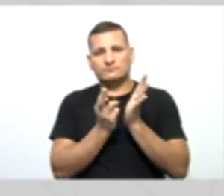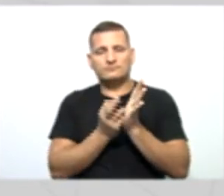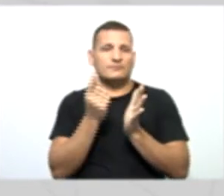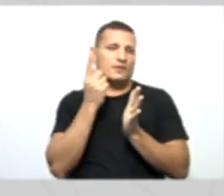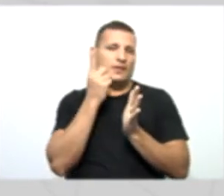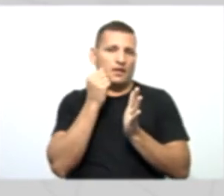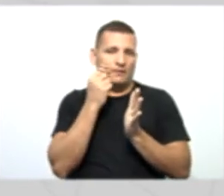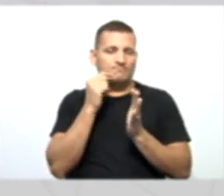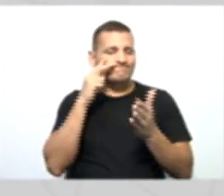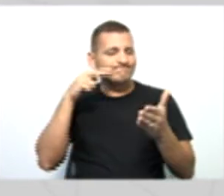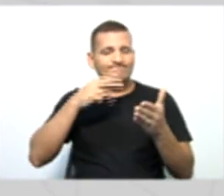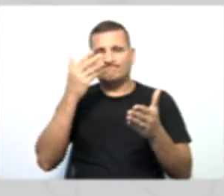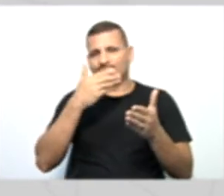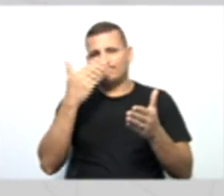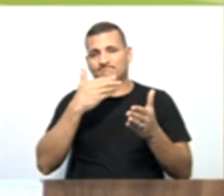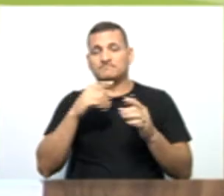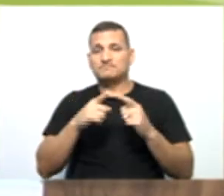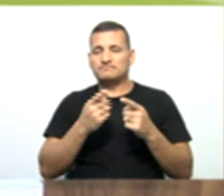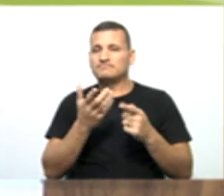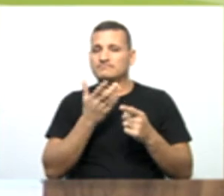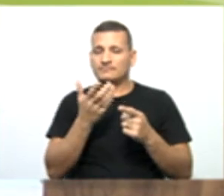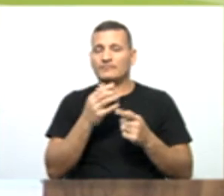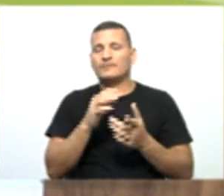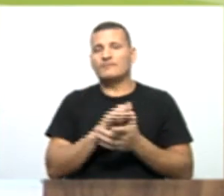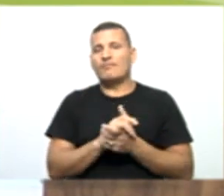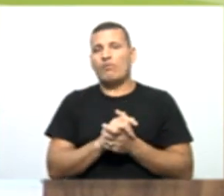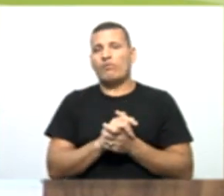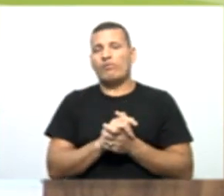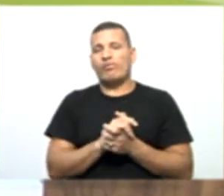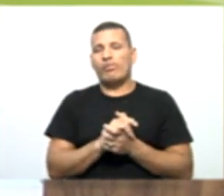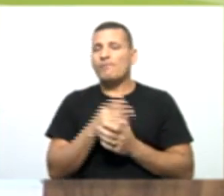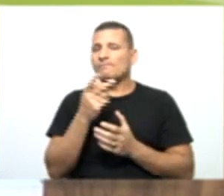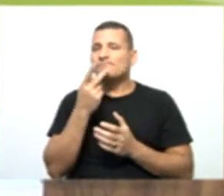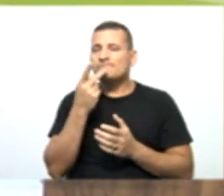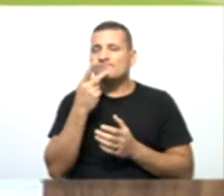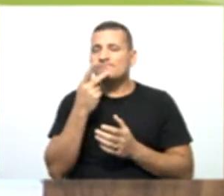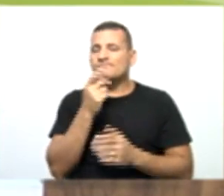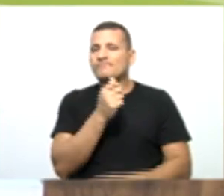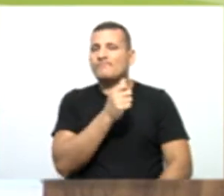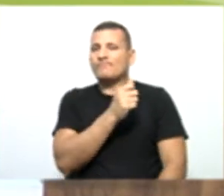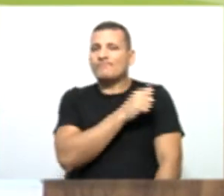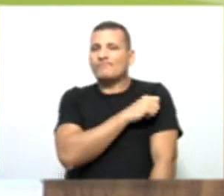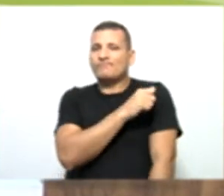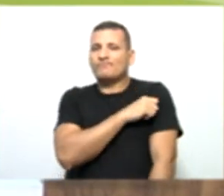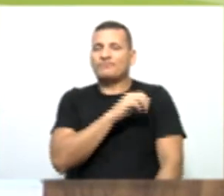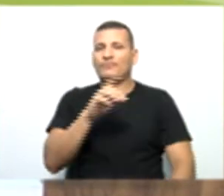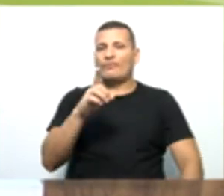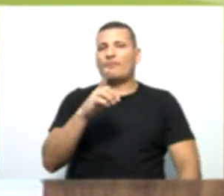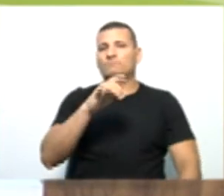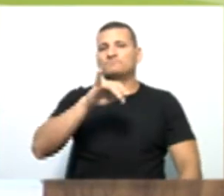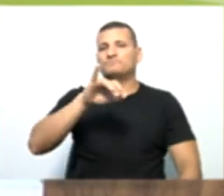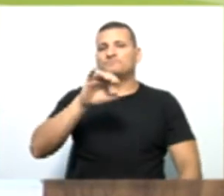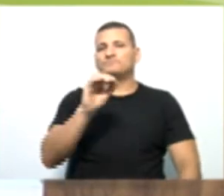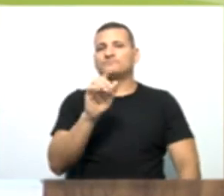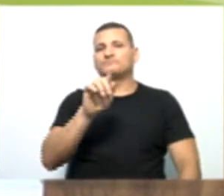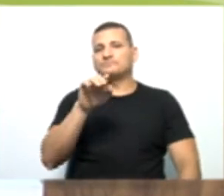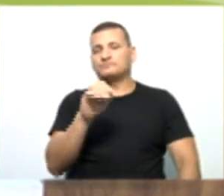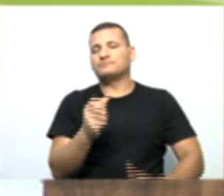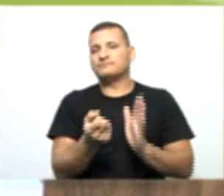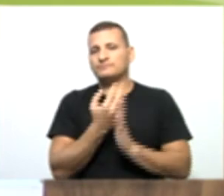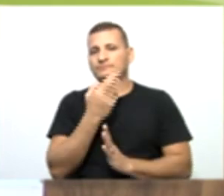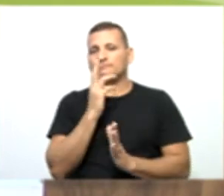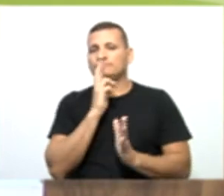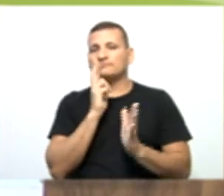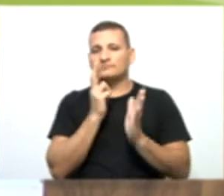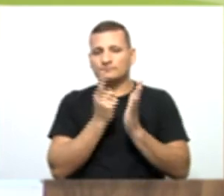muito legível aí. Mas quero registrar lá a participação do aluno Diogo, da Escola Jorge Teixeira, que enviou